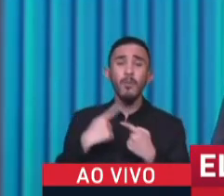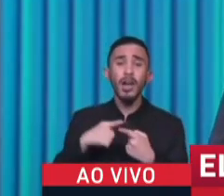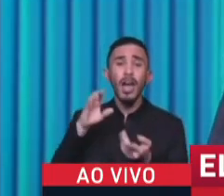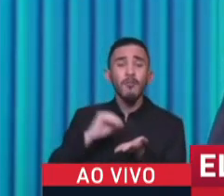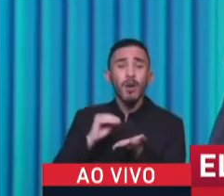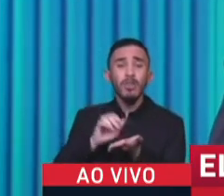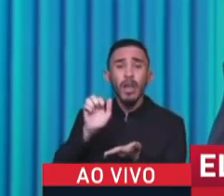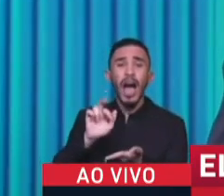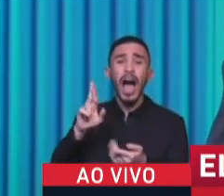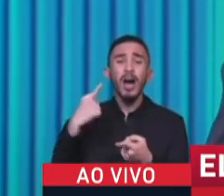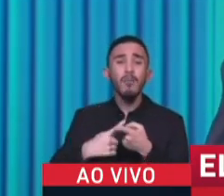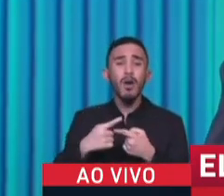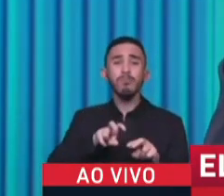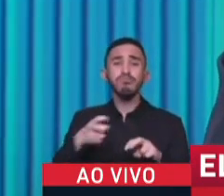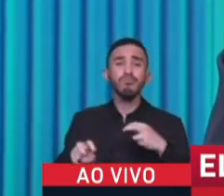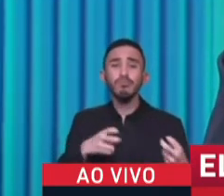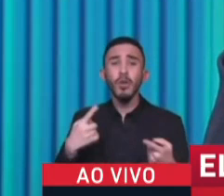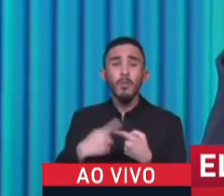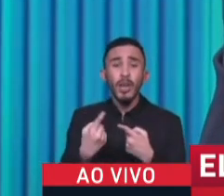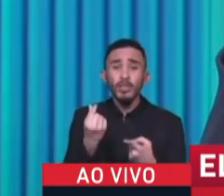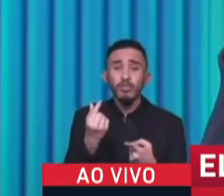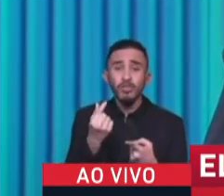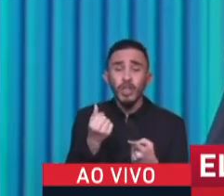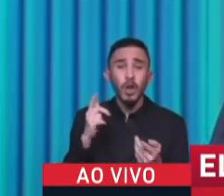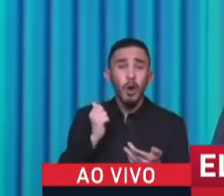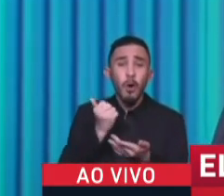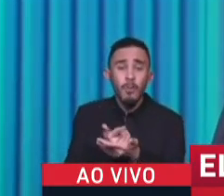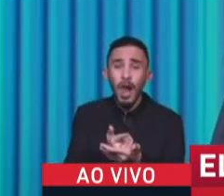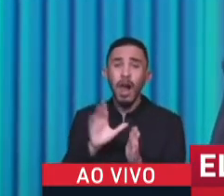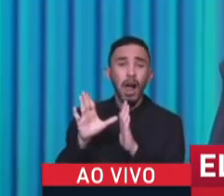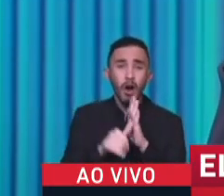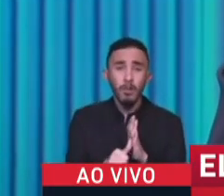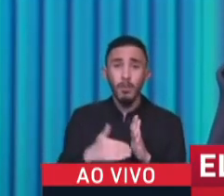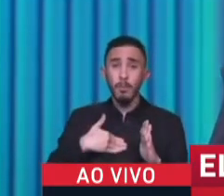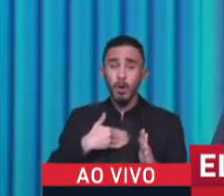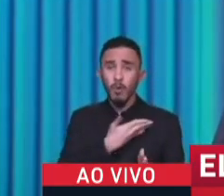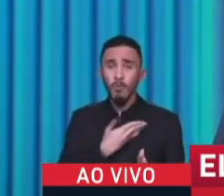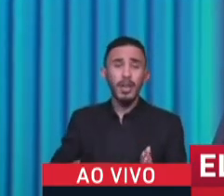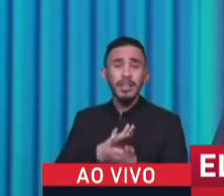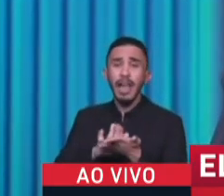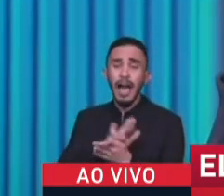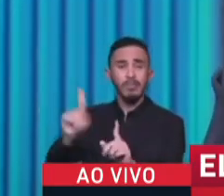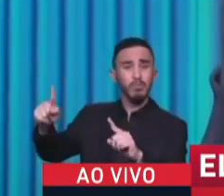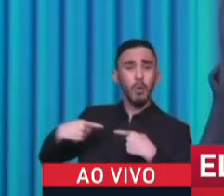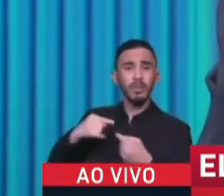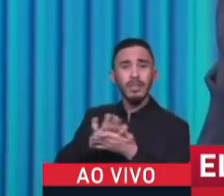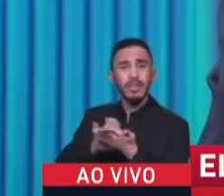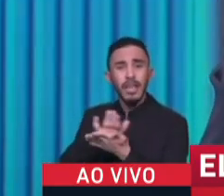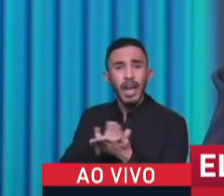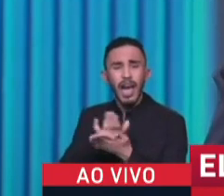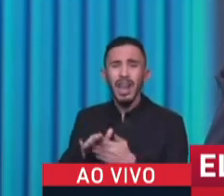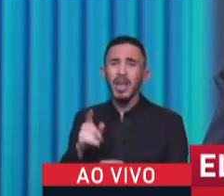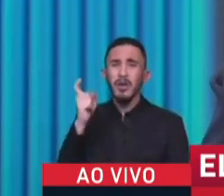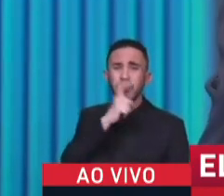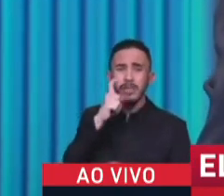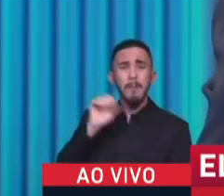corrupção. E até aí, né, ninguém está batendo nos pontos que a gente precisa bater, que é a cleptocracia, que são os escândalos do